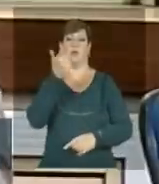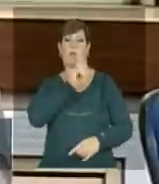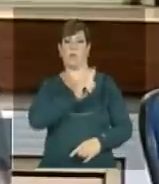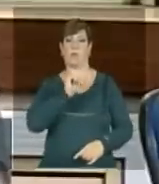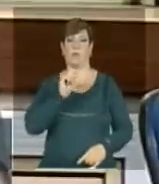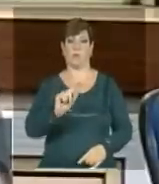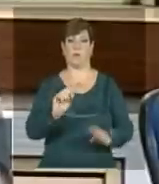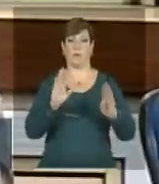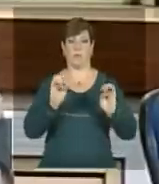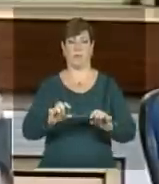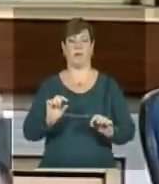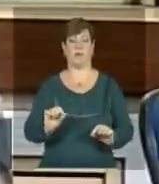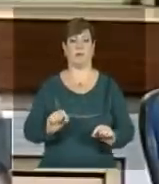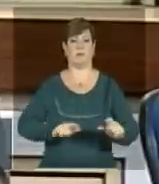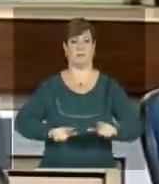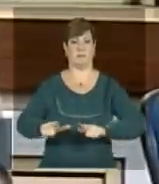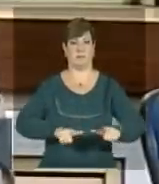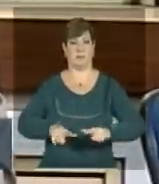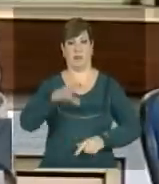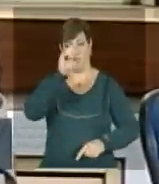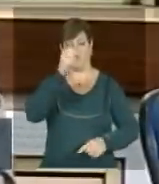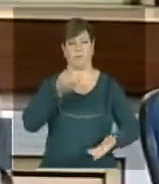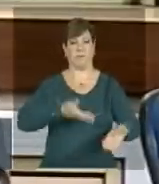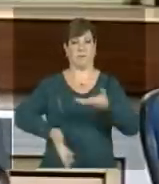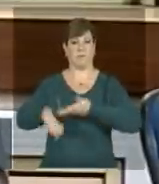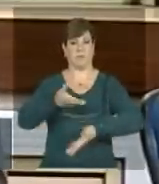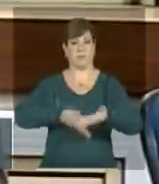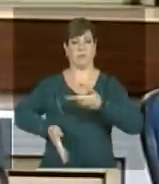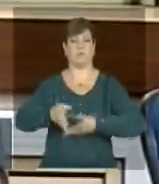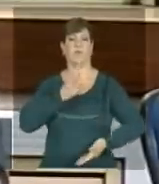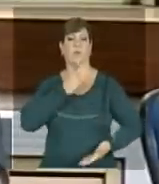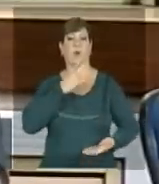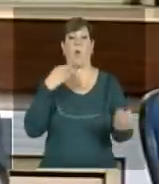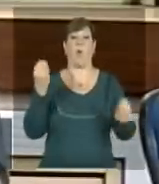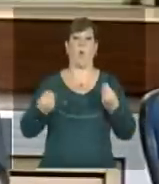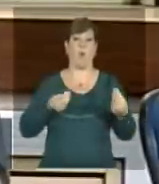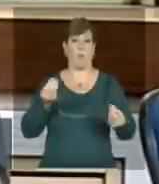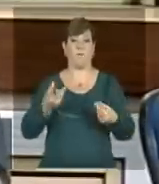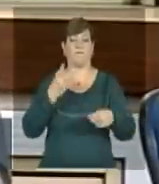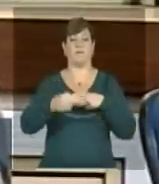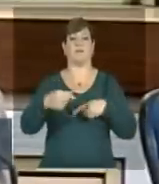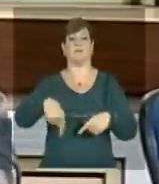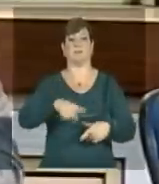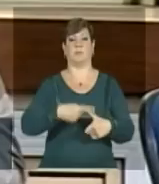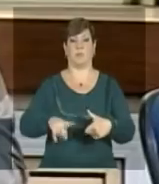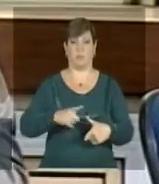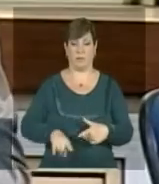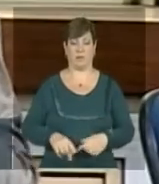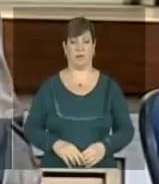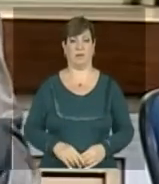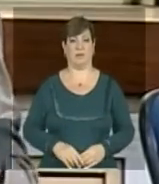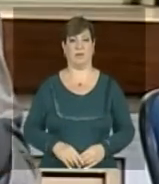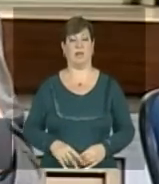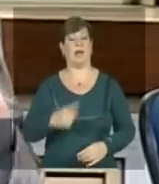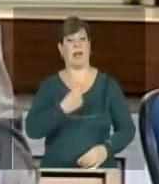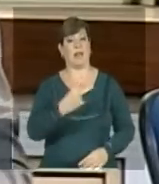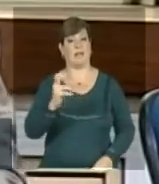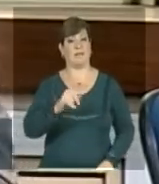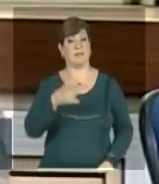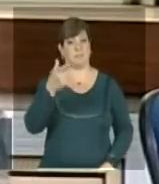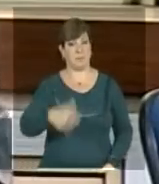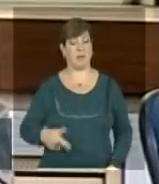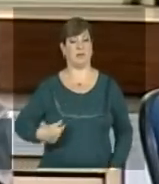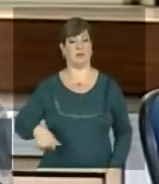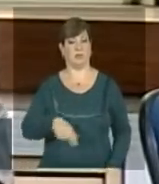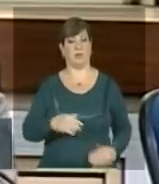aprendidas, fatores críticos de sucesso e conhecer como foram enfrentados os obstáculos. Cada vez mais nós passamos a usar